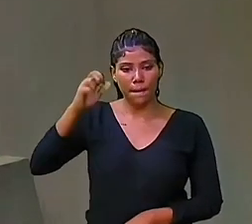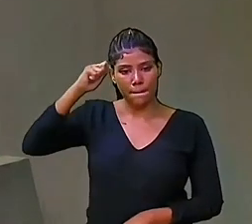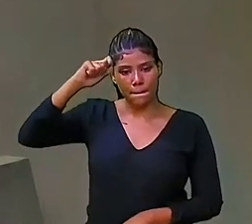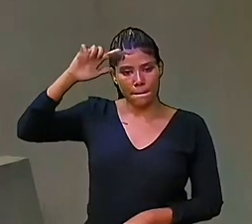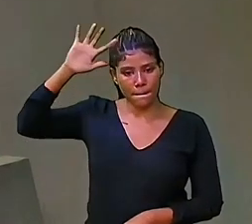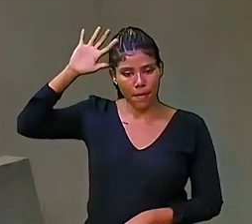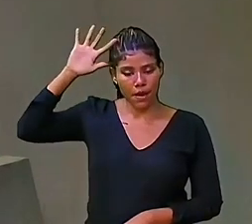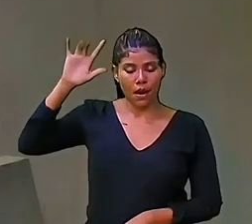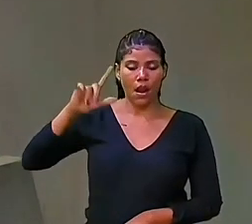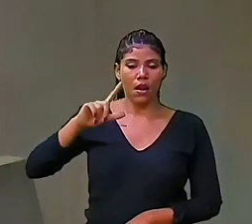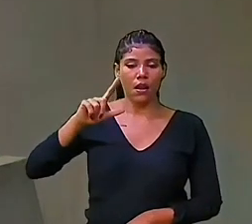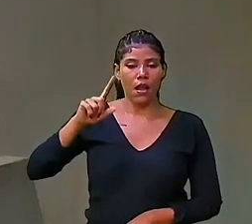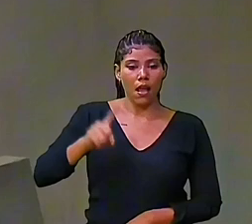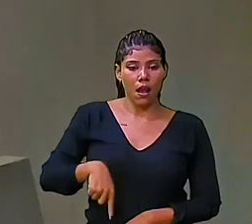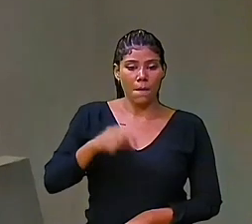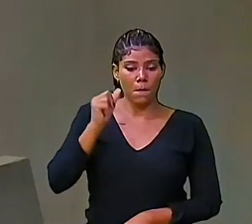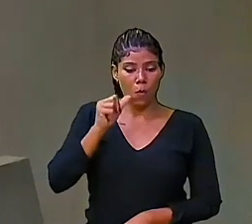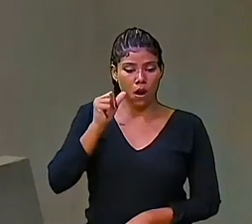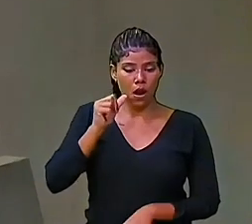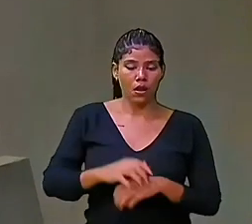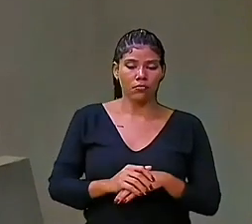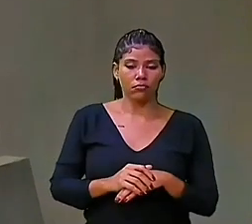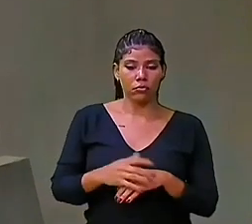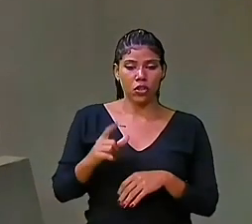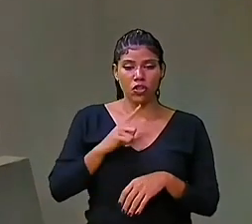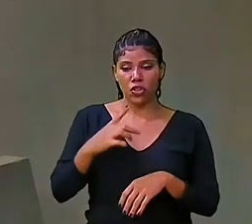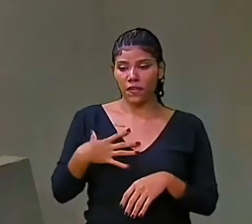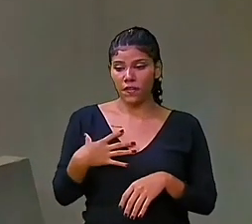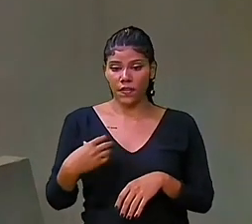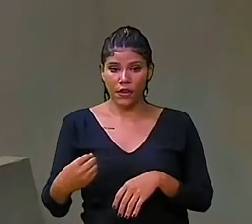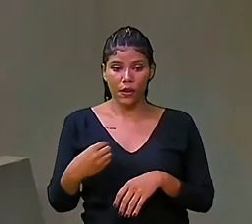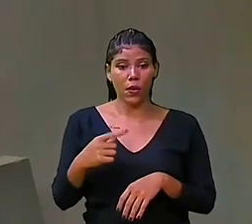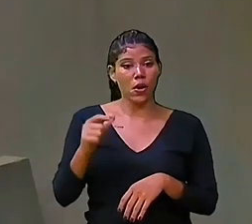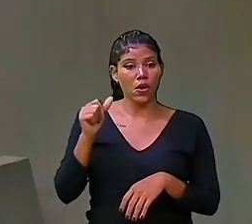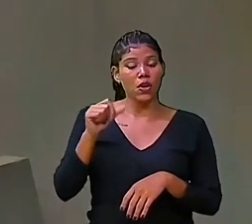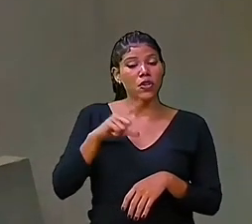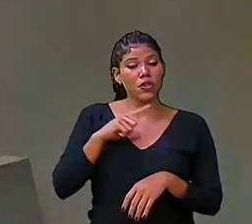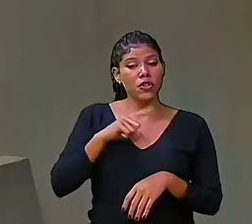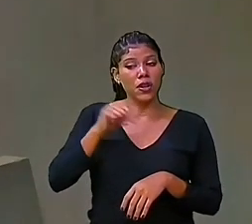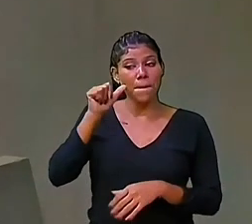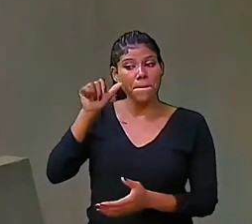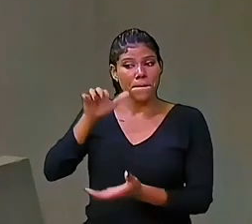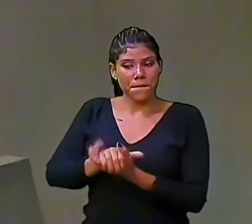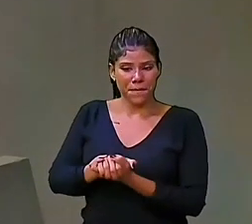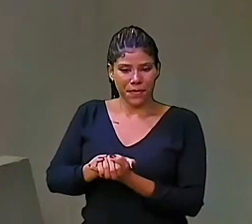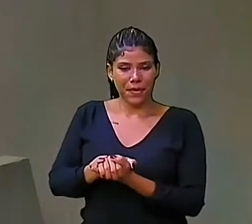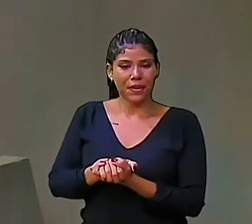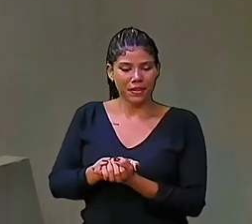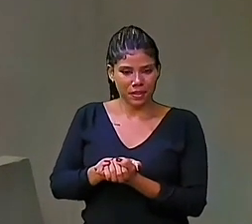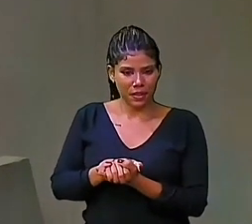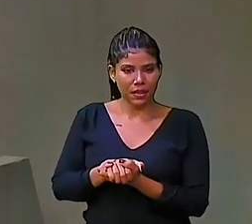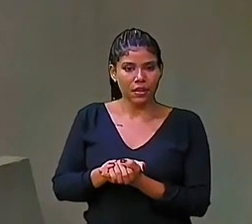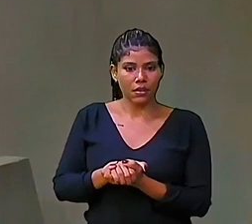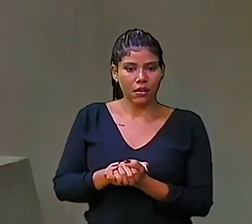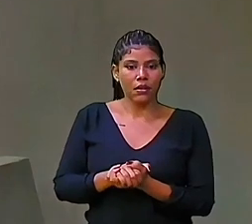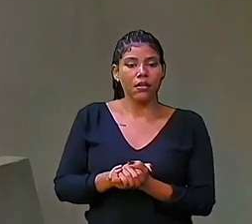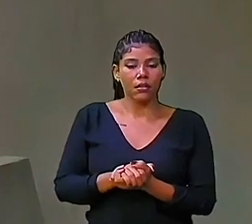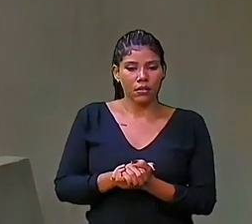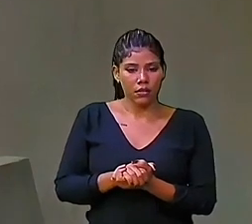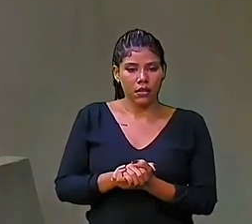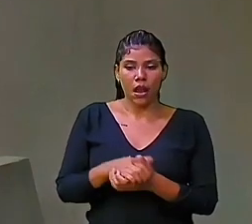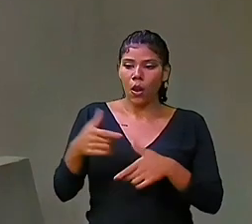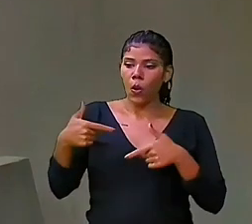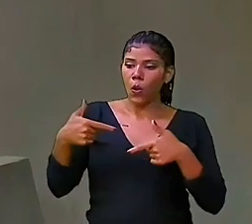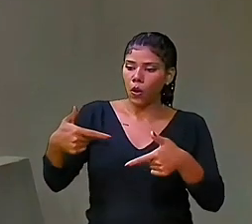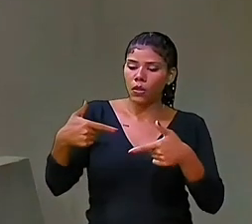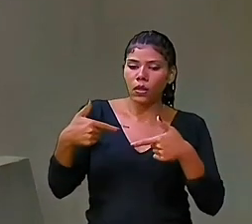mulher, mãe, companheira, socióloga, filha da Maré, LGBT,